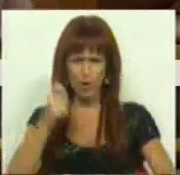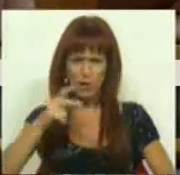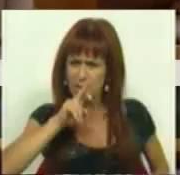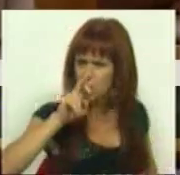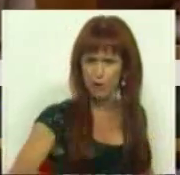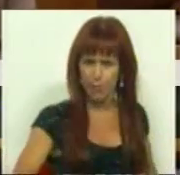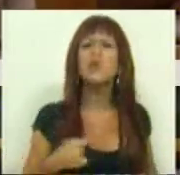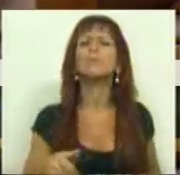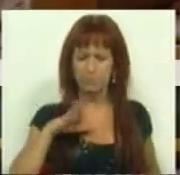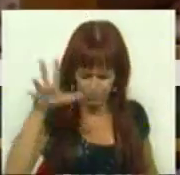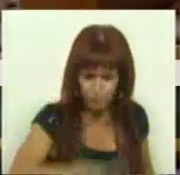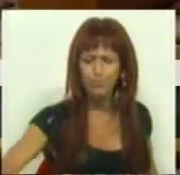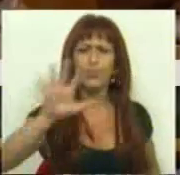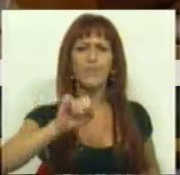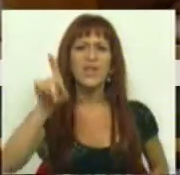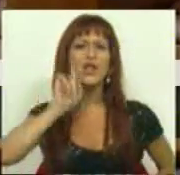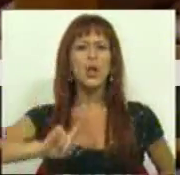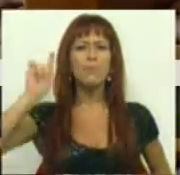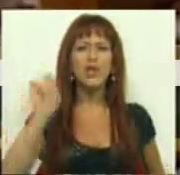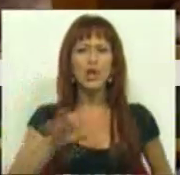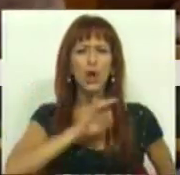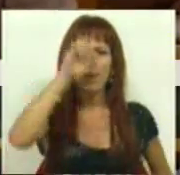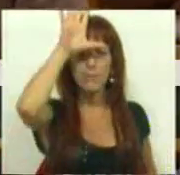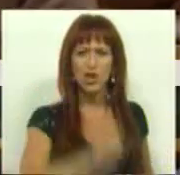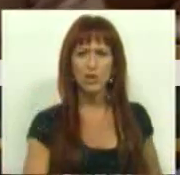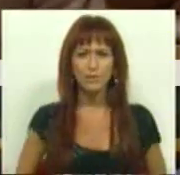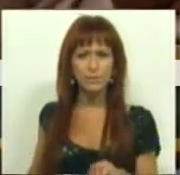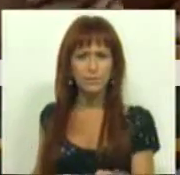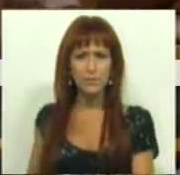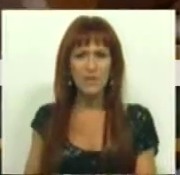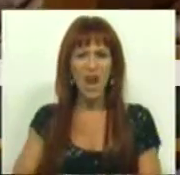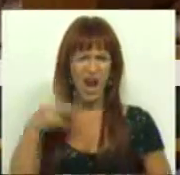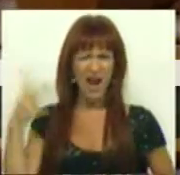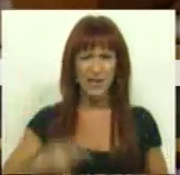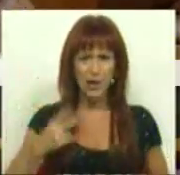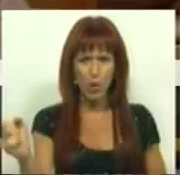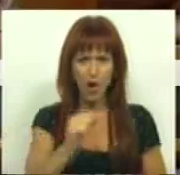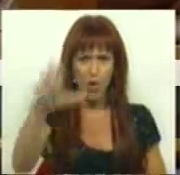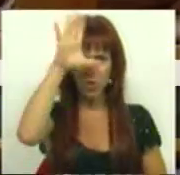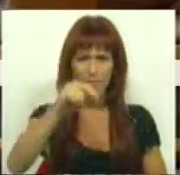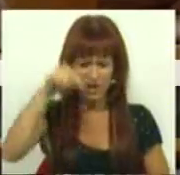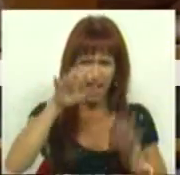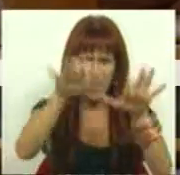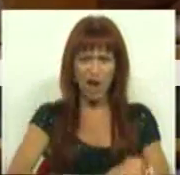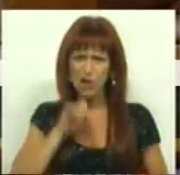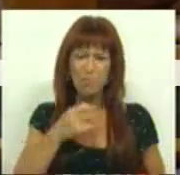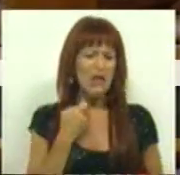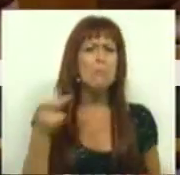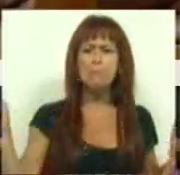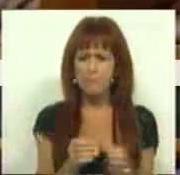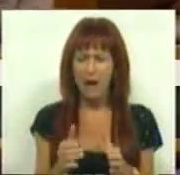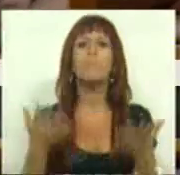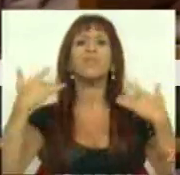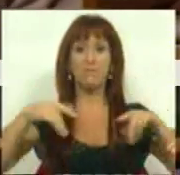terá uma resposta nacional. Senhora Presidente, Senhor Primeiro-Ministro, a censura a este Governo nesta Câmara pode ser